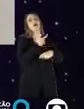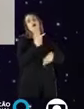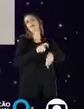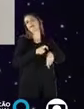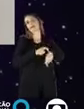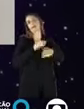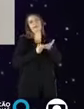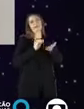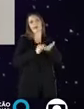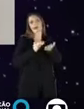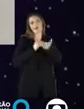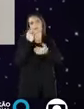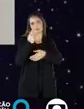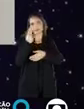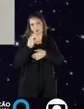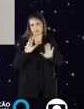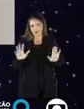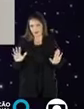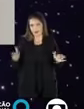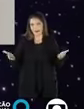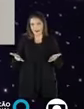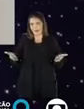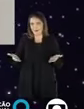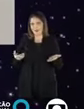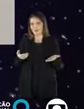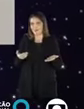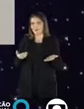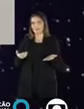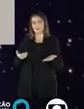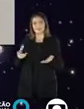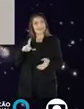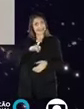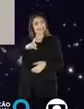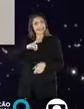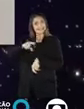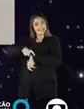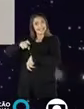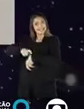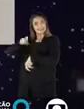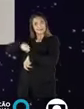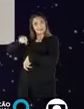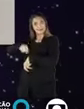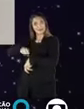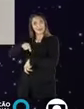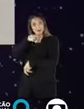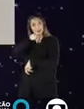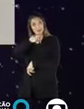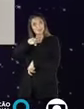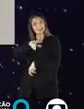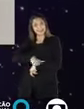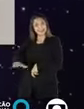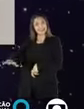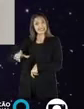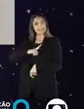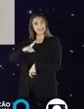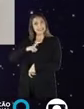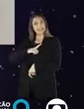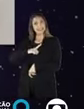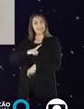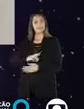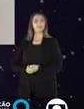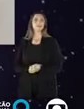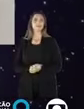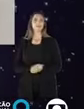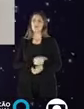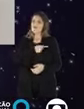tempo. Então eu aconselho, principalmente quem tem criança em casa, é ir para a cozinha, né? Muitos